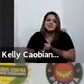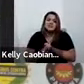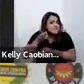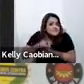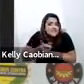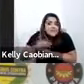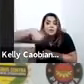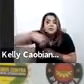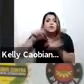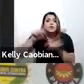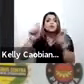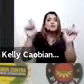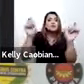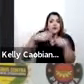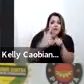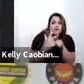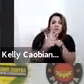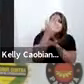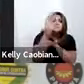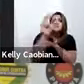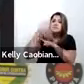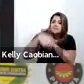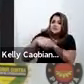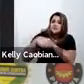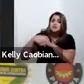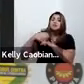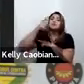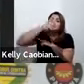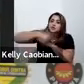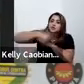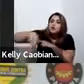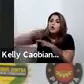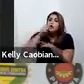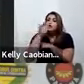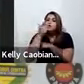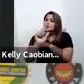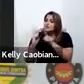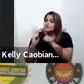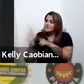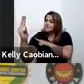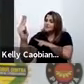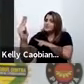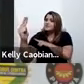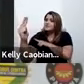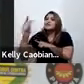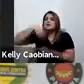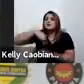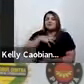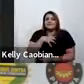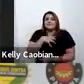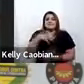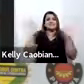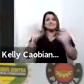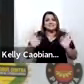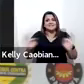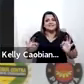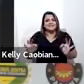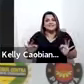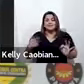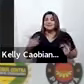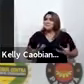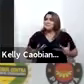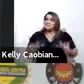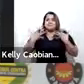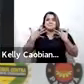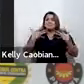vencer, porque a gente descobriu o caminho da vitória e foi muito massa. Foi avassalador, eu diria.